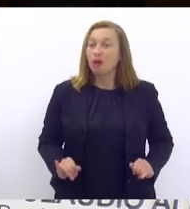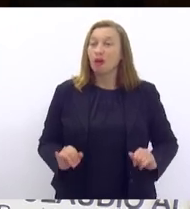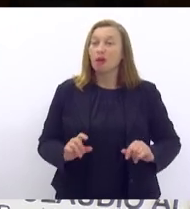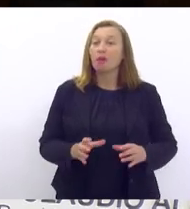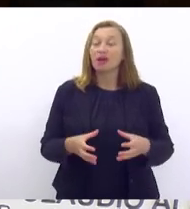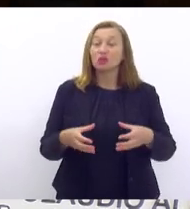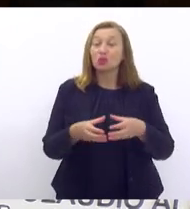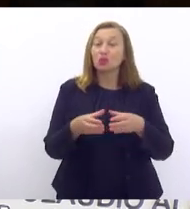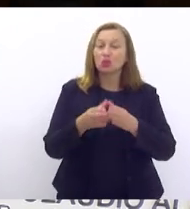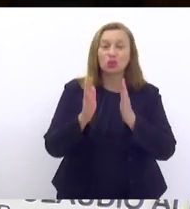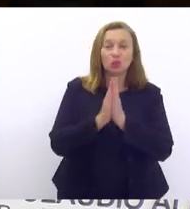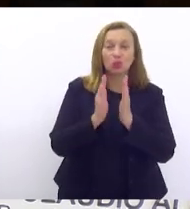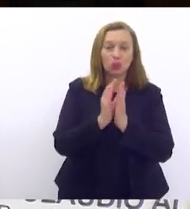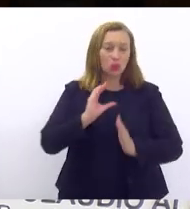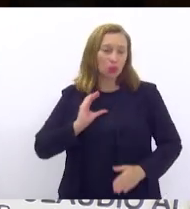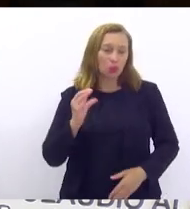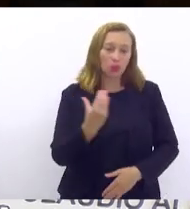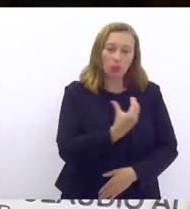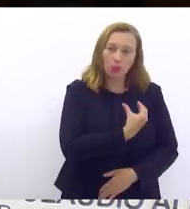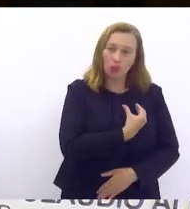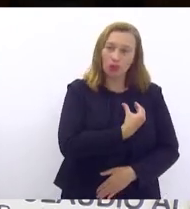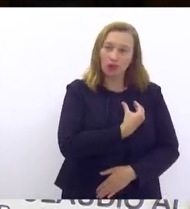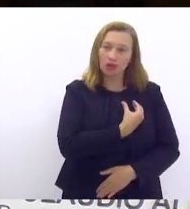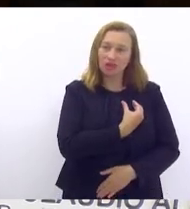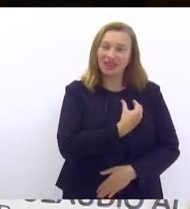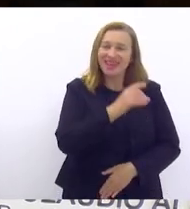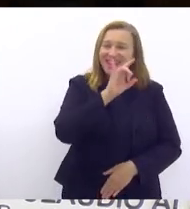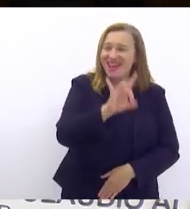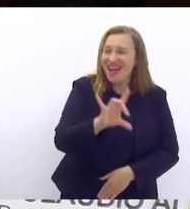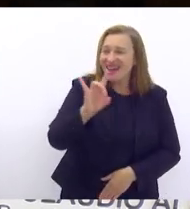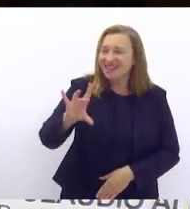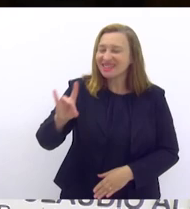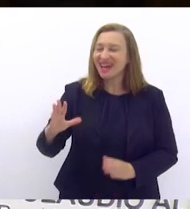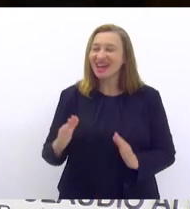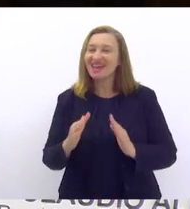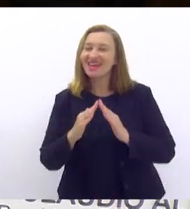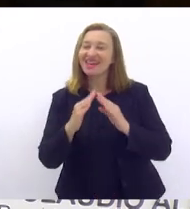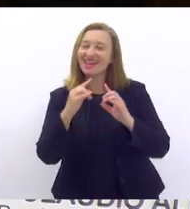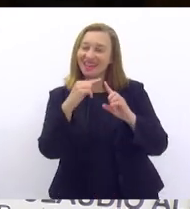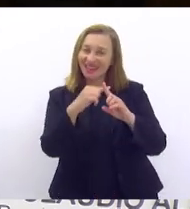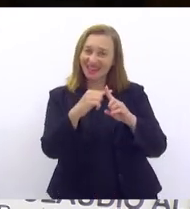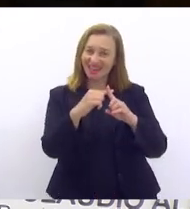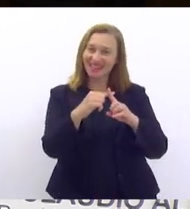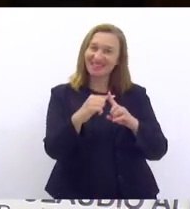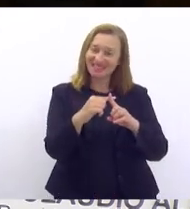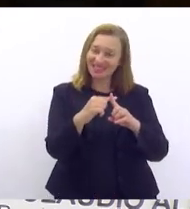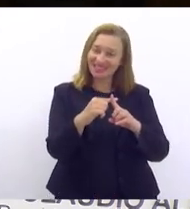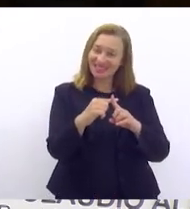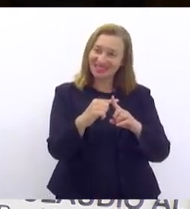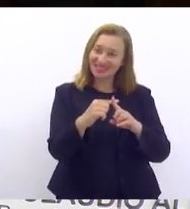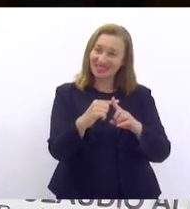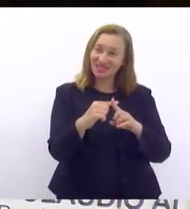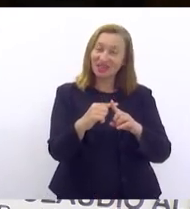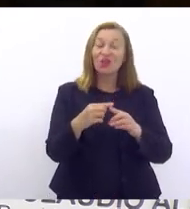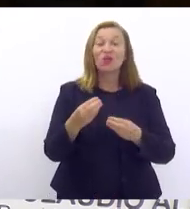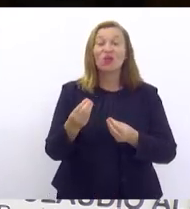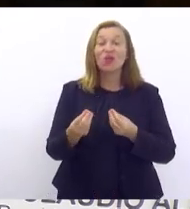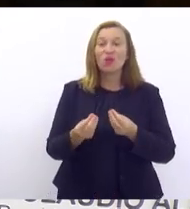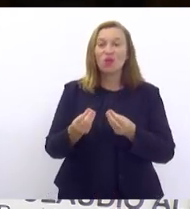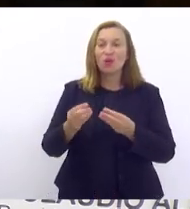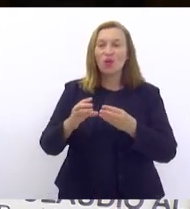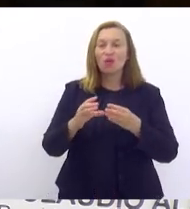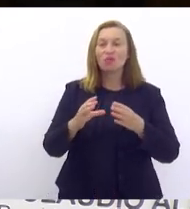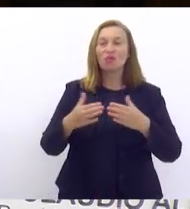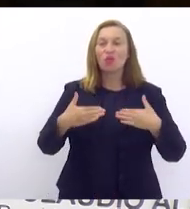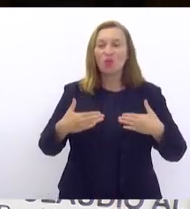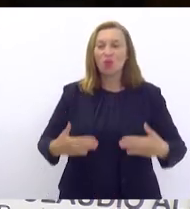renovação carismática presente em cada paróquia, em cada capela, como igreja,